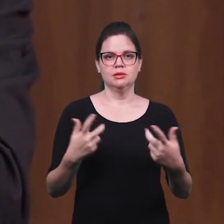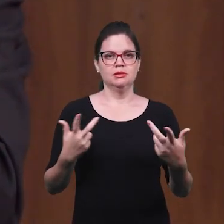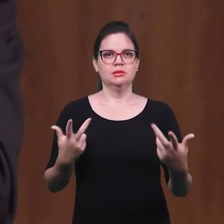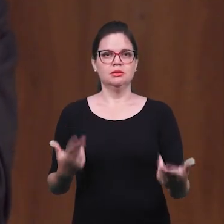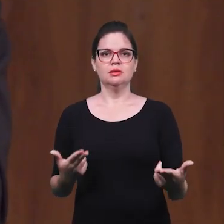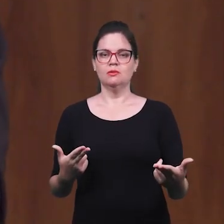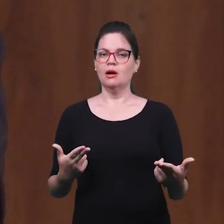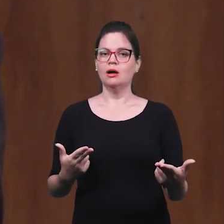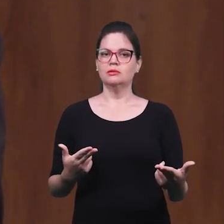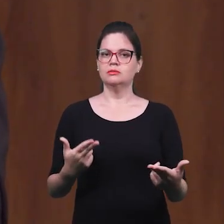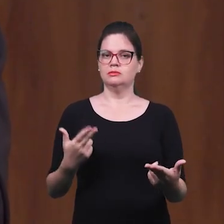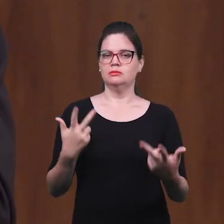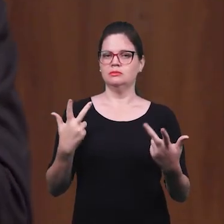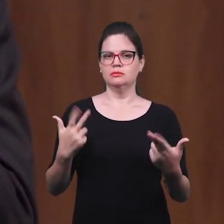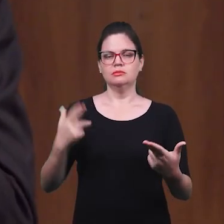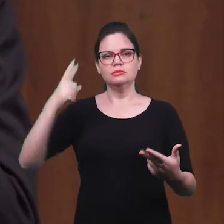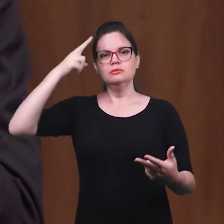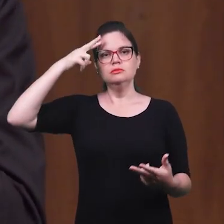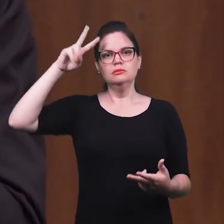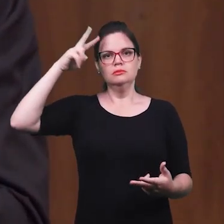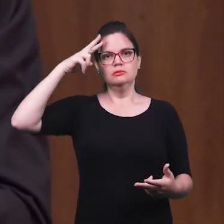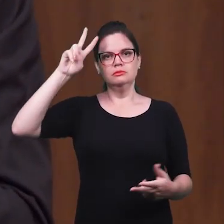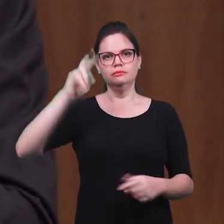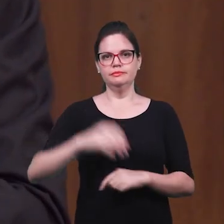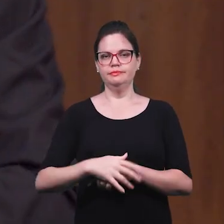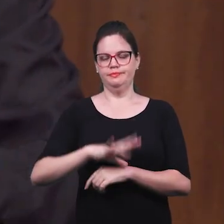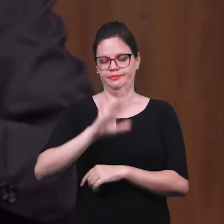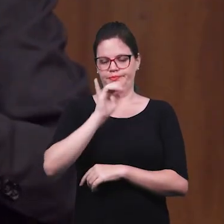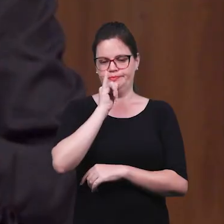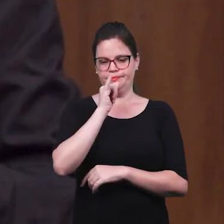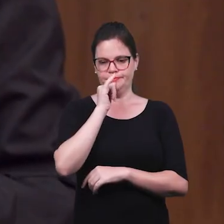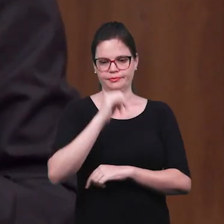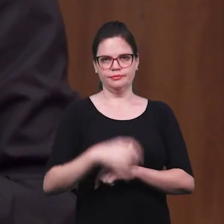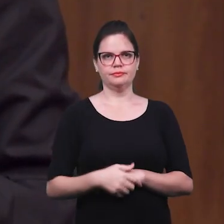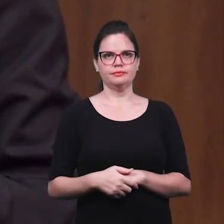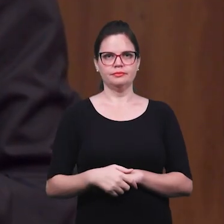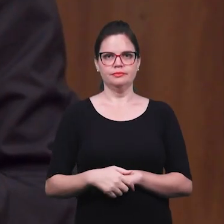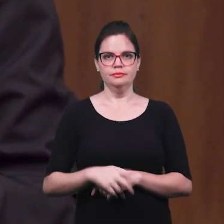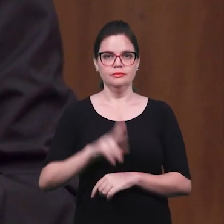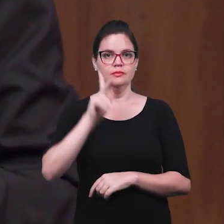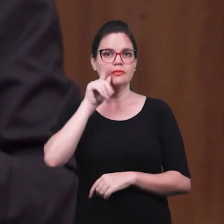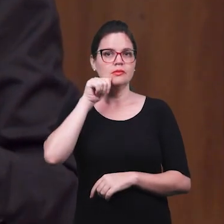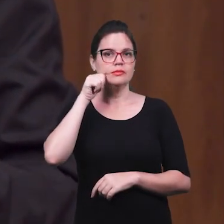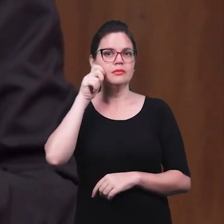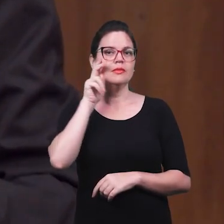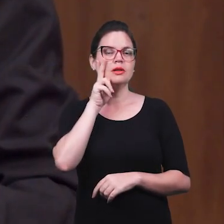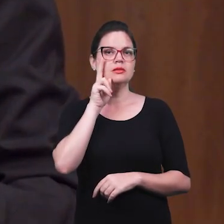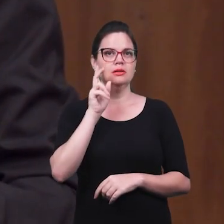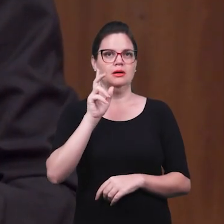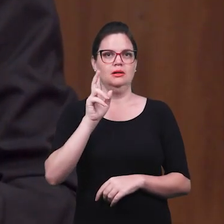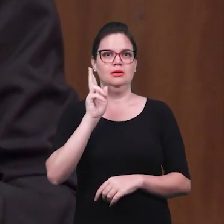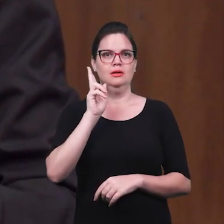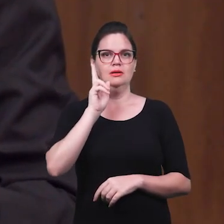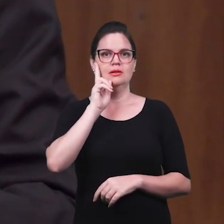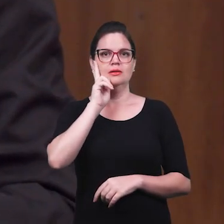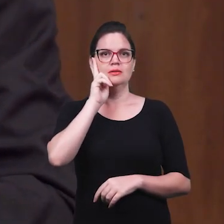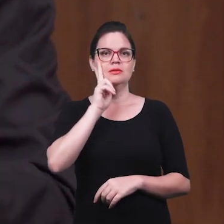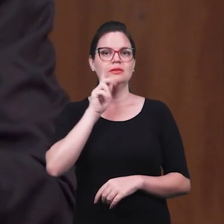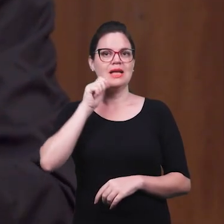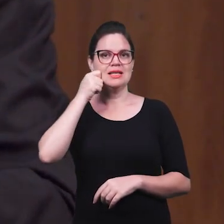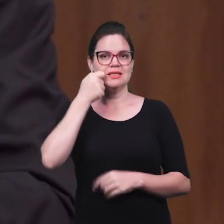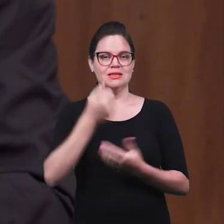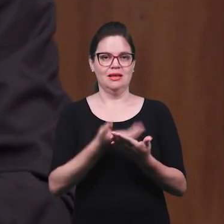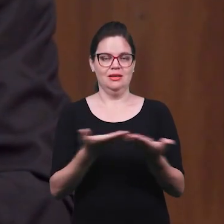esse exercício de memória. Por exemplo, né, Janaí? A ceia, de uma certa forma,